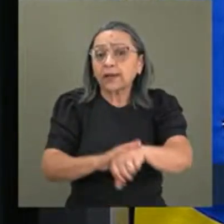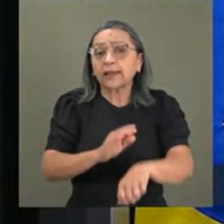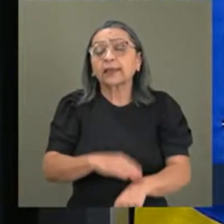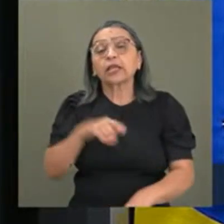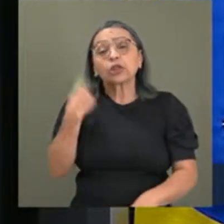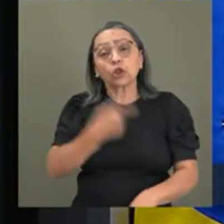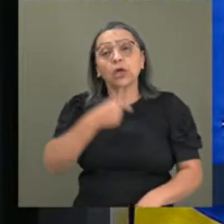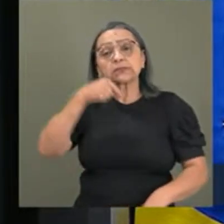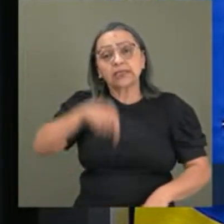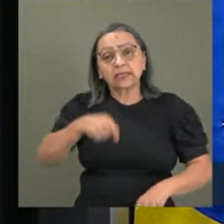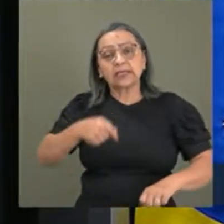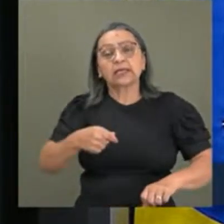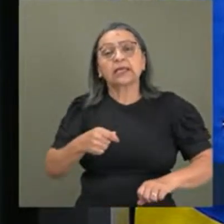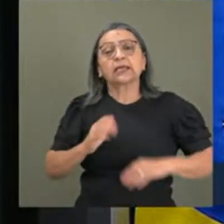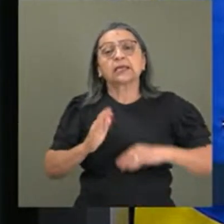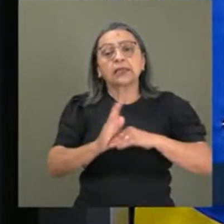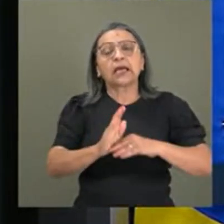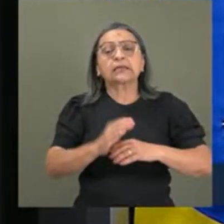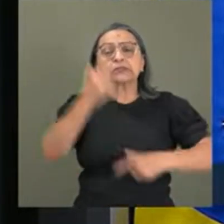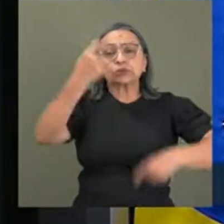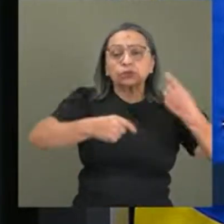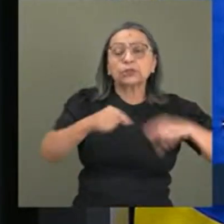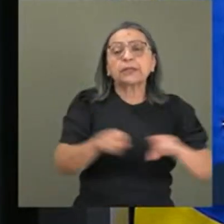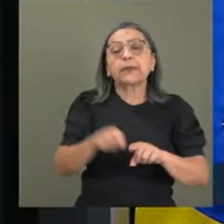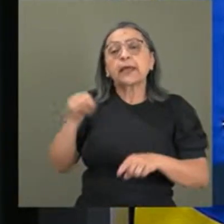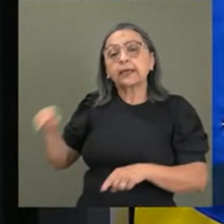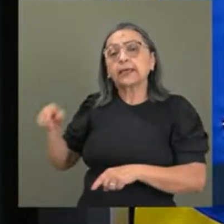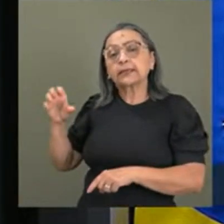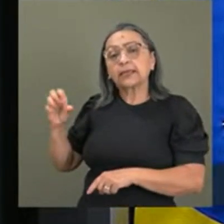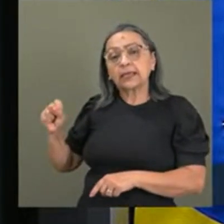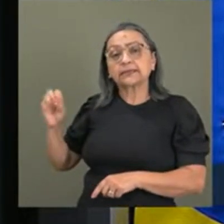que a gente está vendo essa ameaça do Supremo,